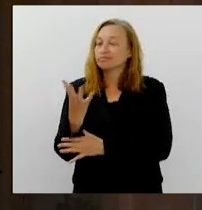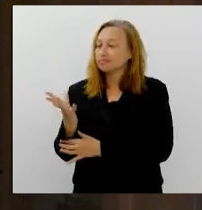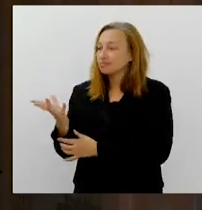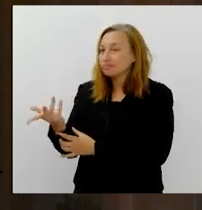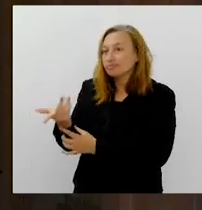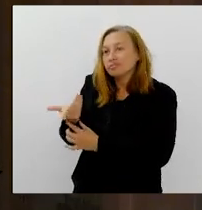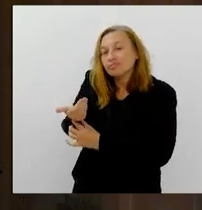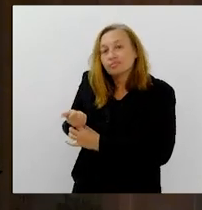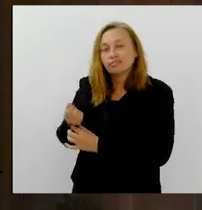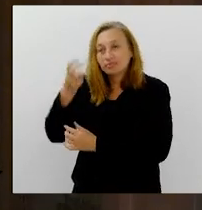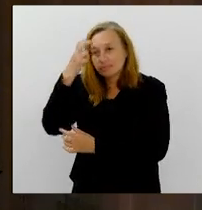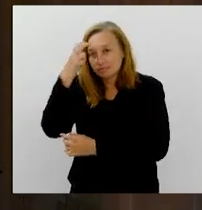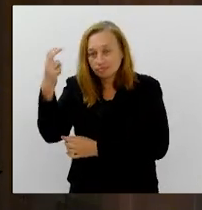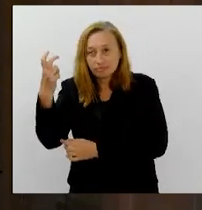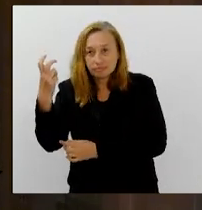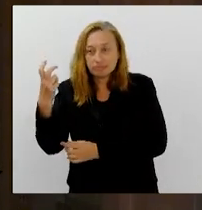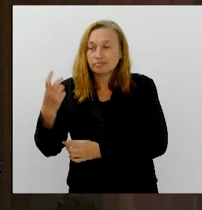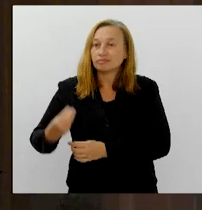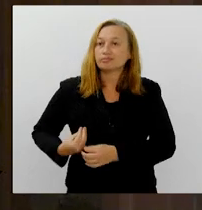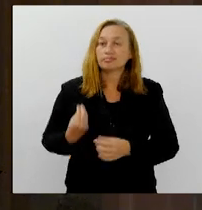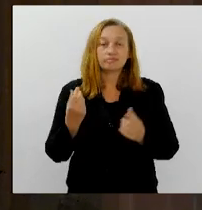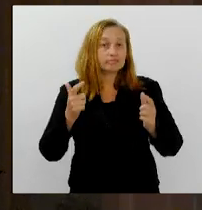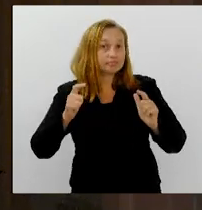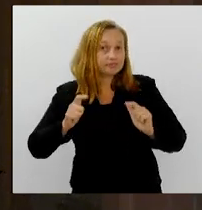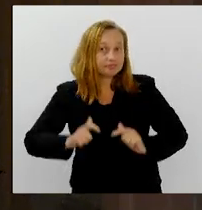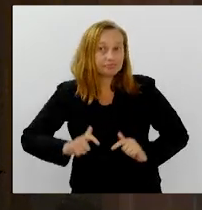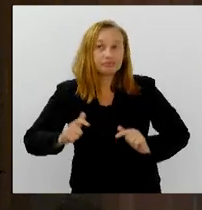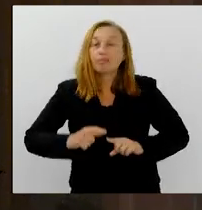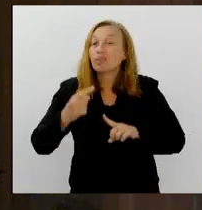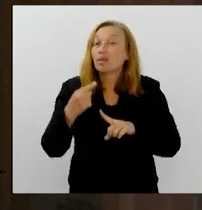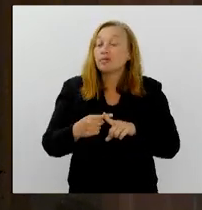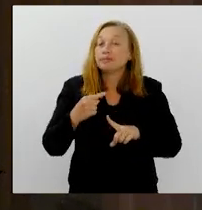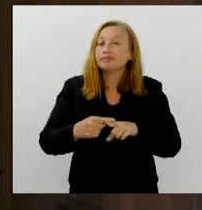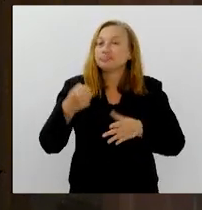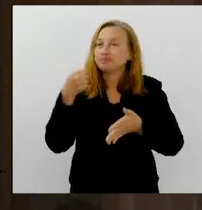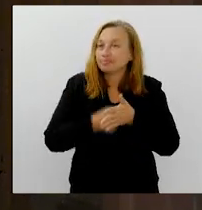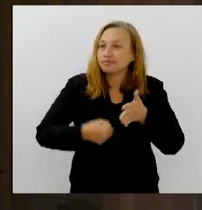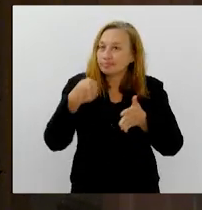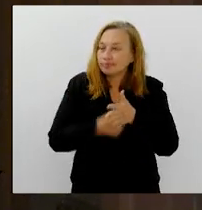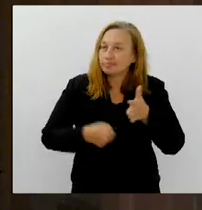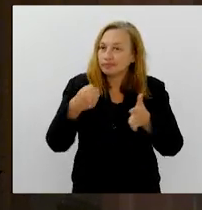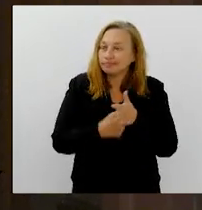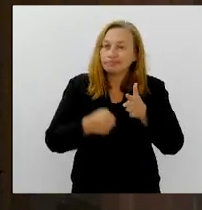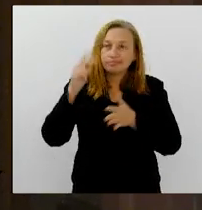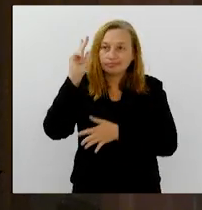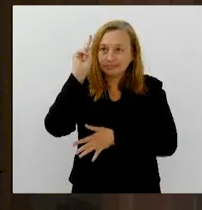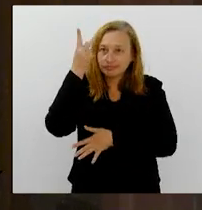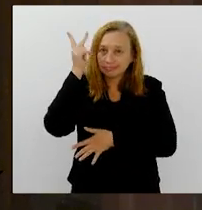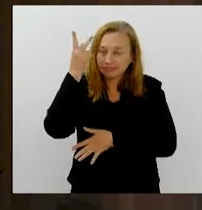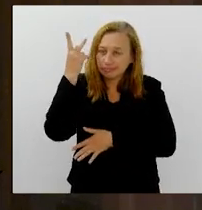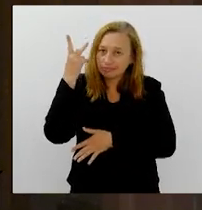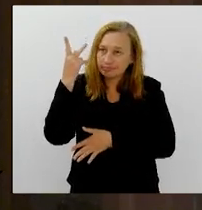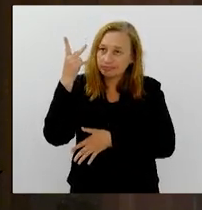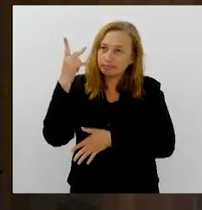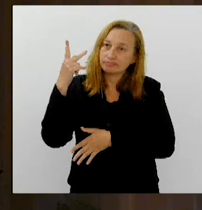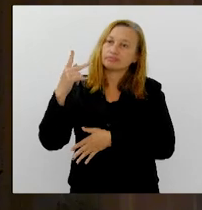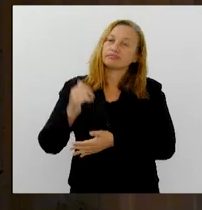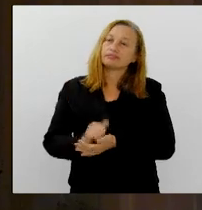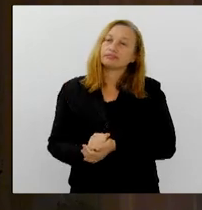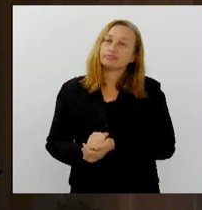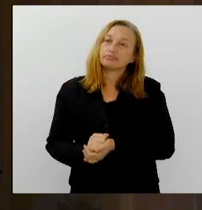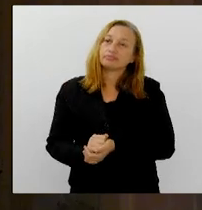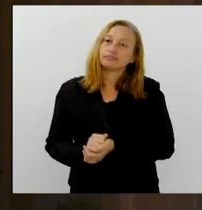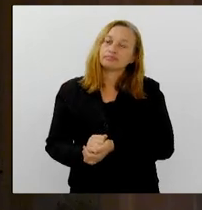articuladores de cultura que estão presentes aqui, porque as lutas históricas que vêm culminando